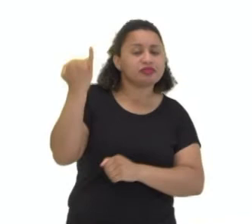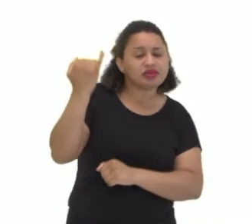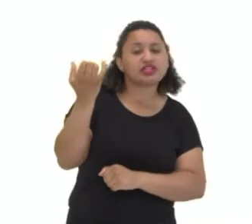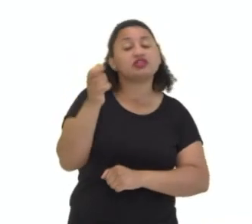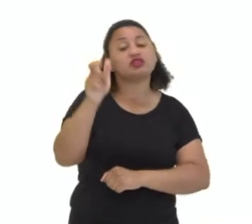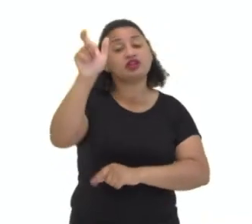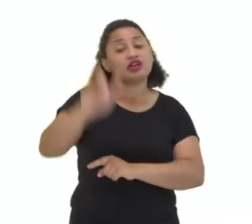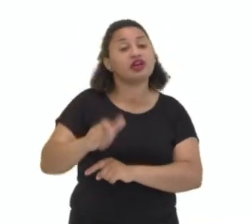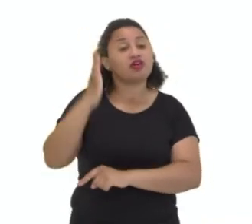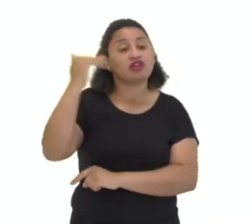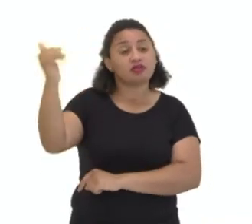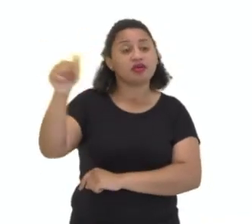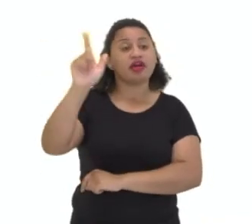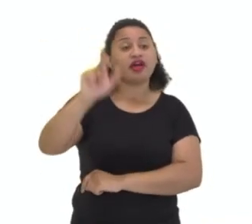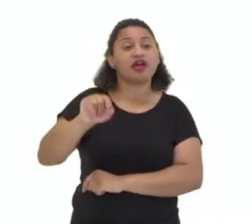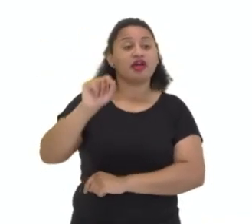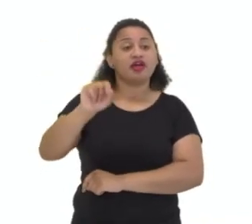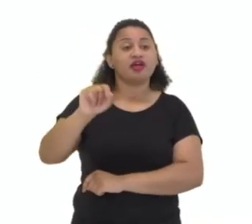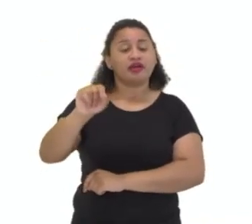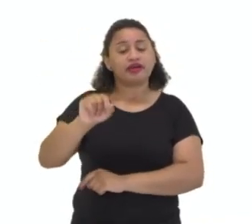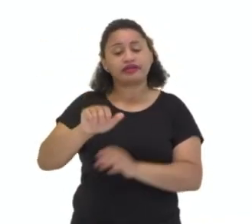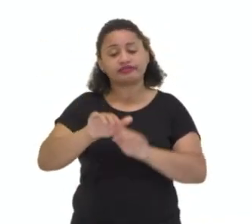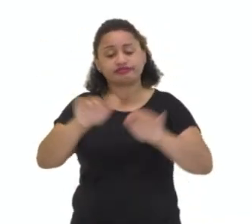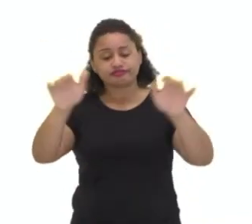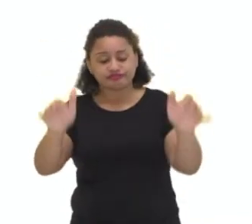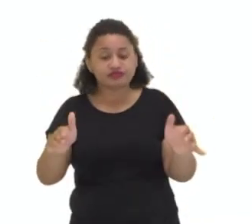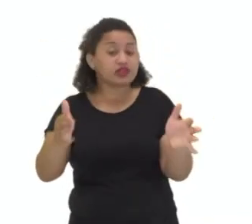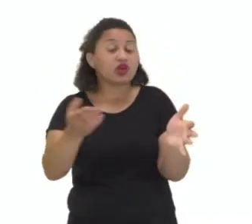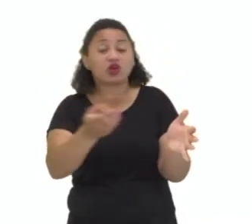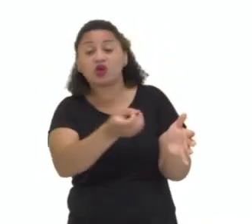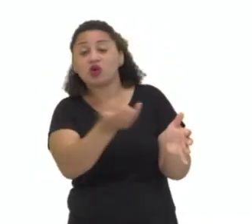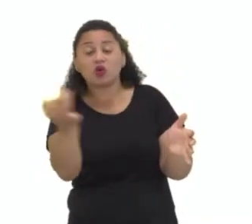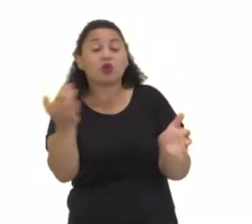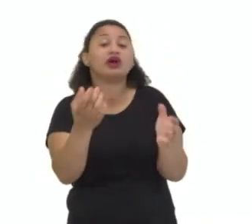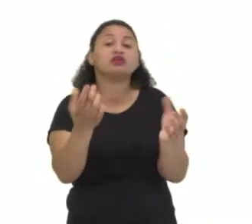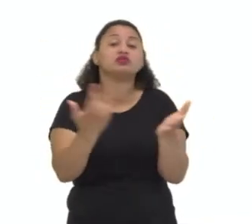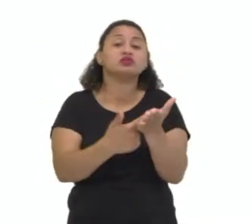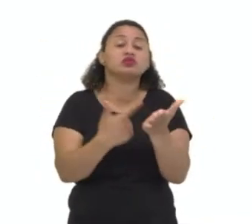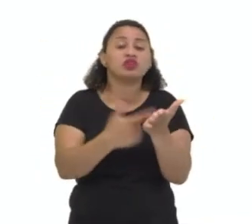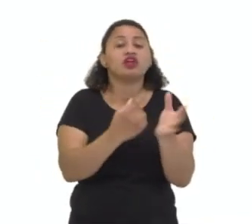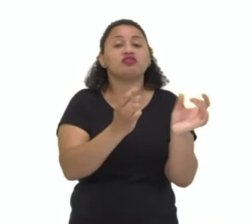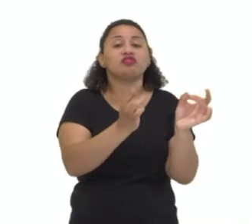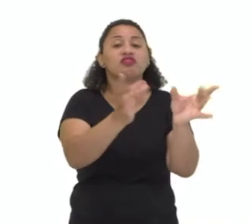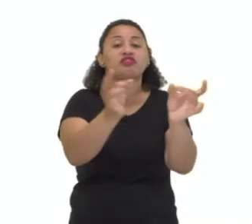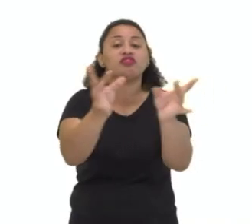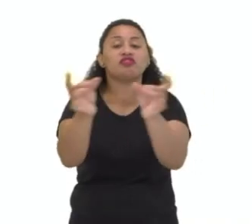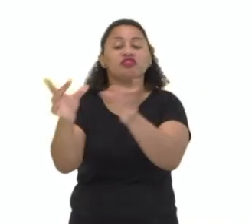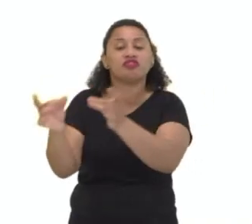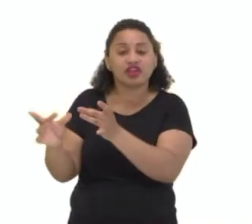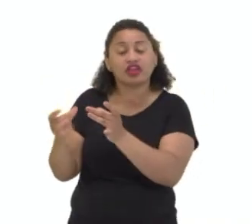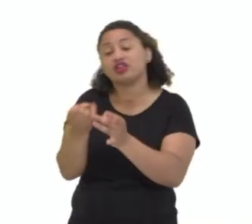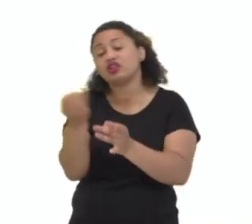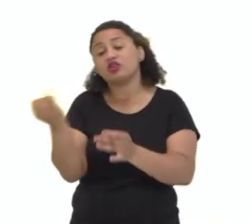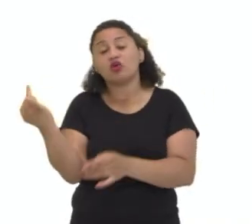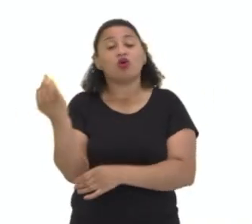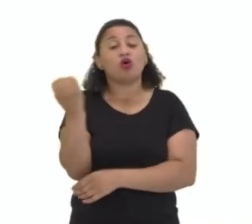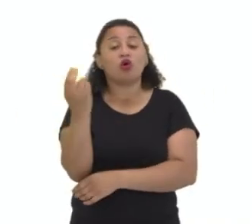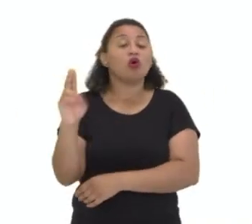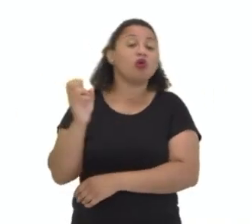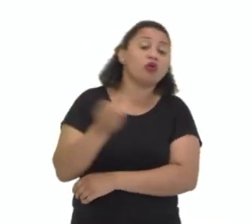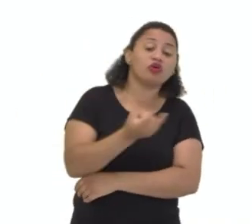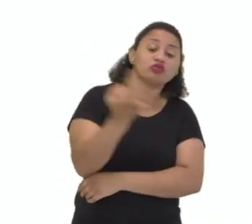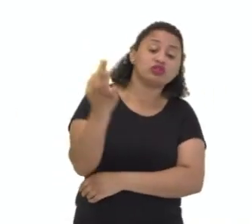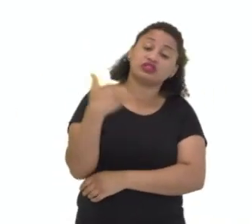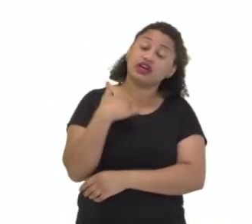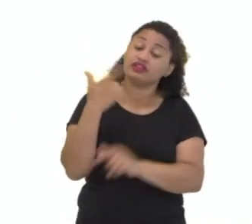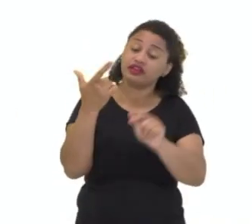O balcão. O número de exemplares que edita e vende, ou a quantia que está disposto a lhe pagar